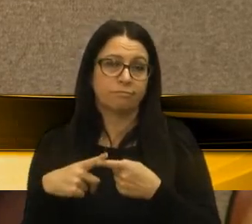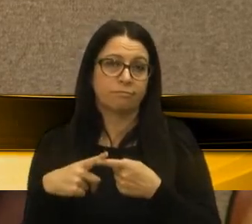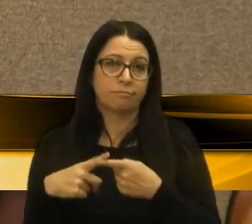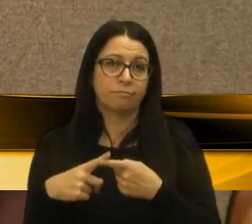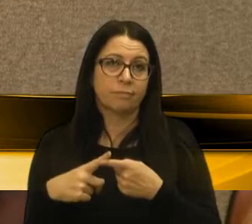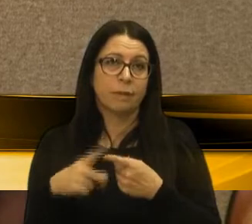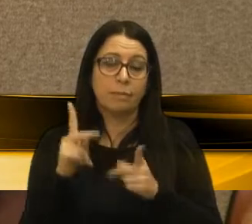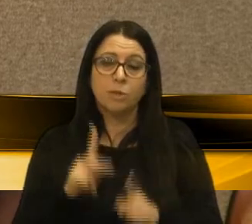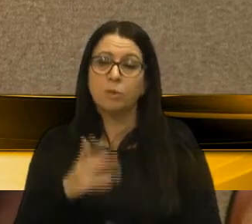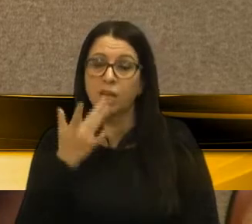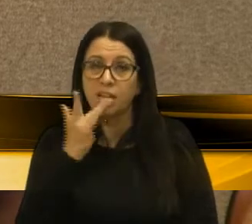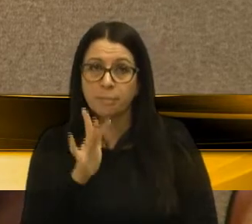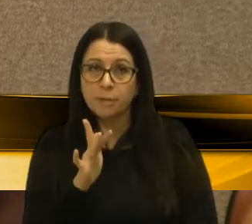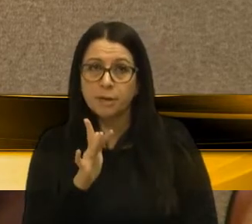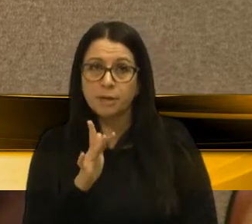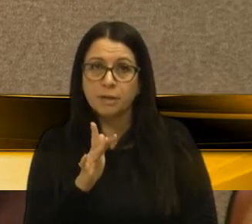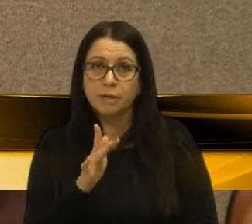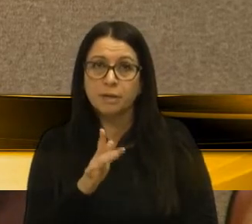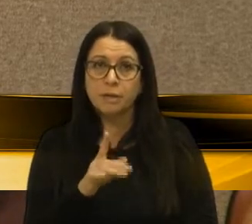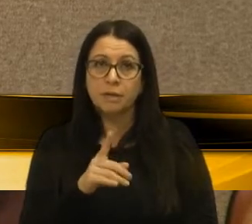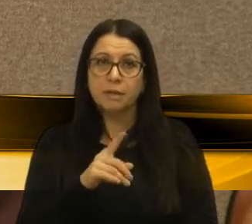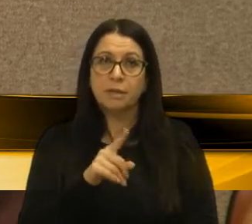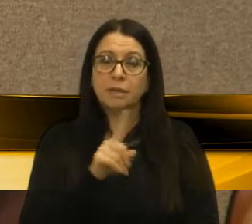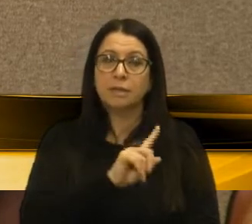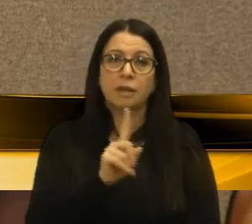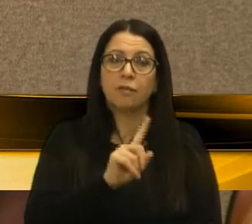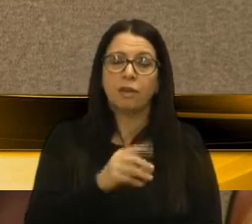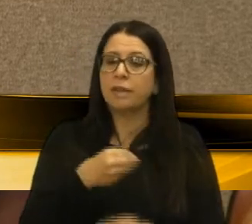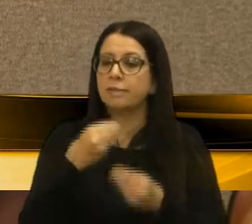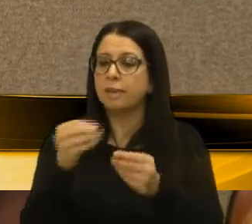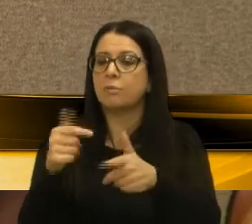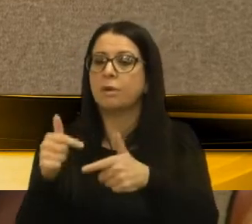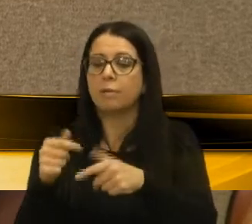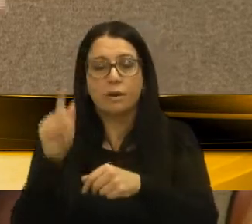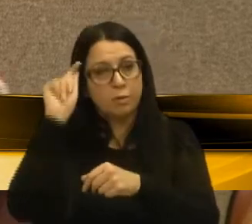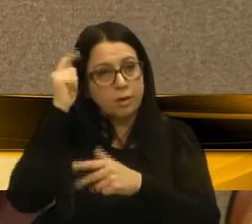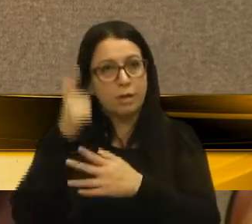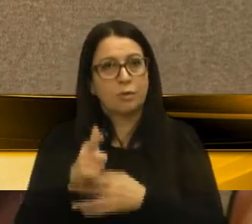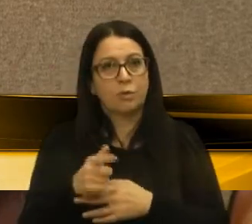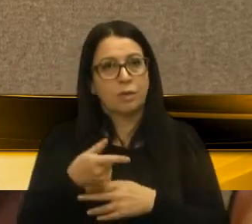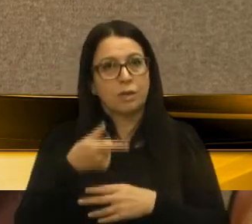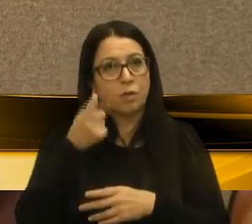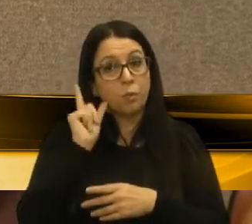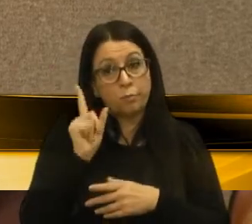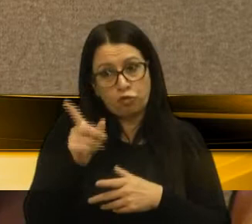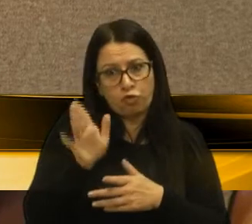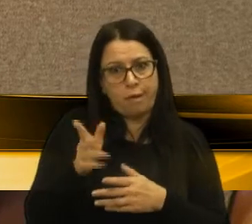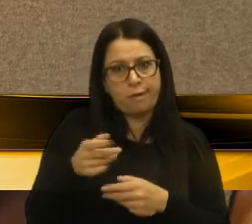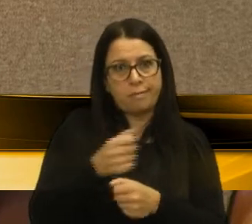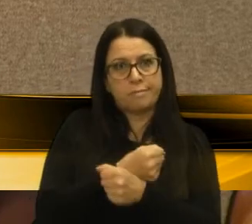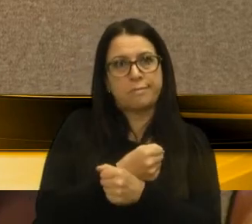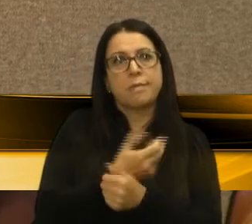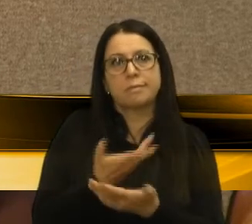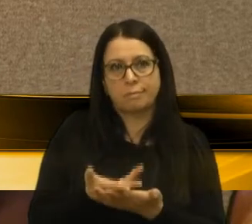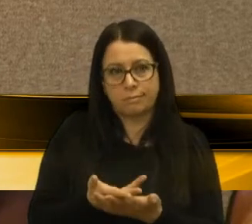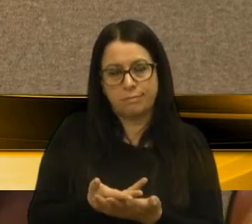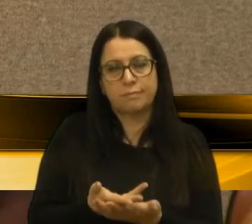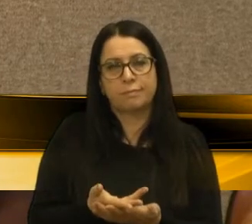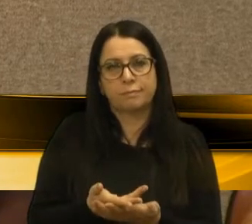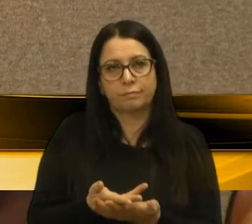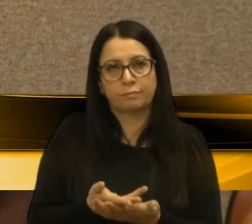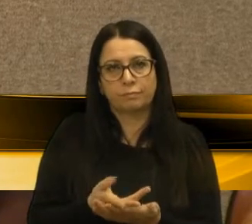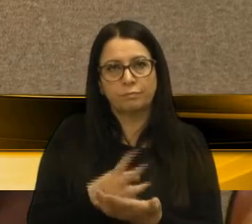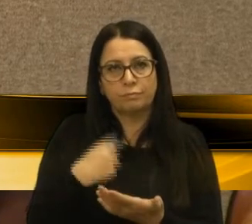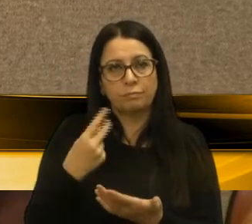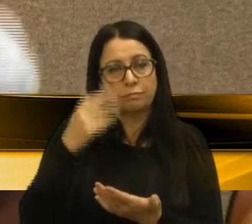branco latifundiário brasileiro não vai dar emprego àquele negro que até ontem era seu escravo. E nós temos